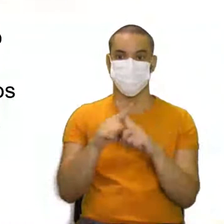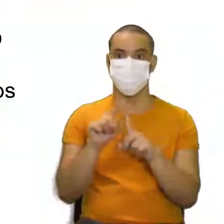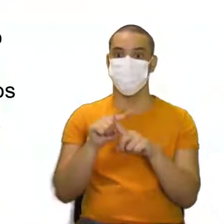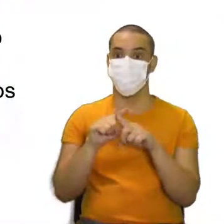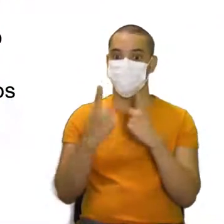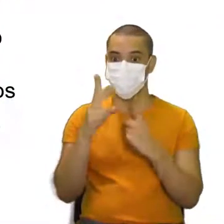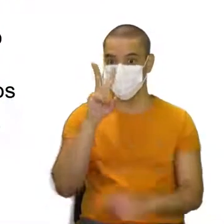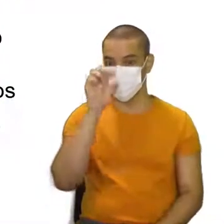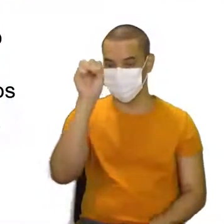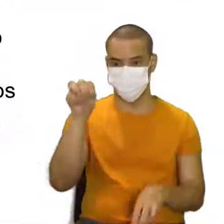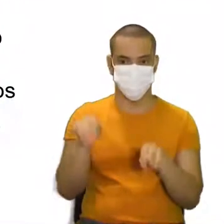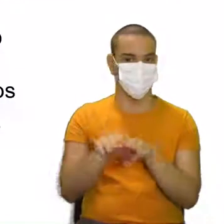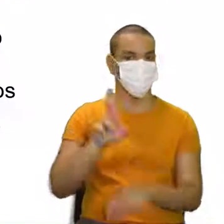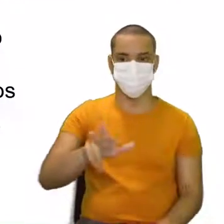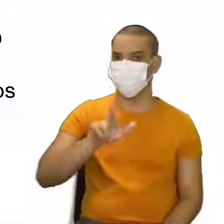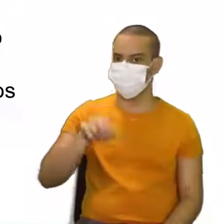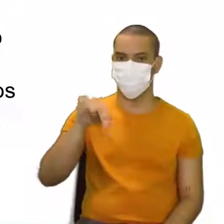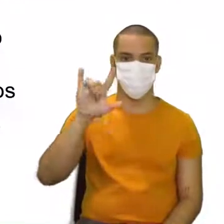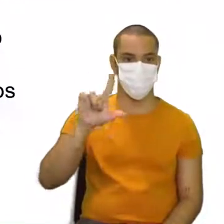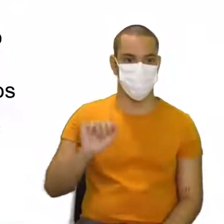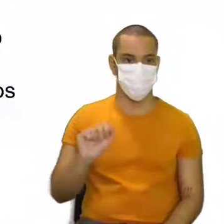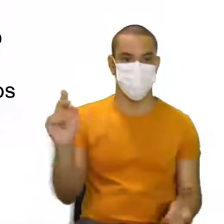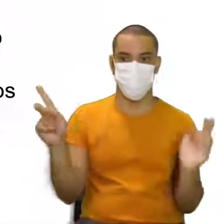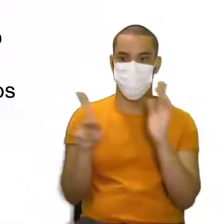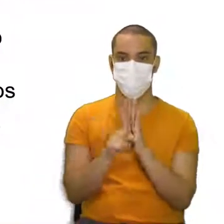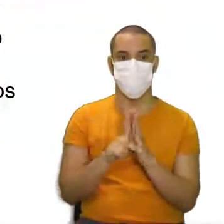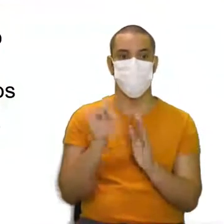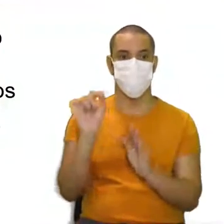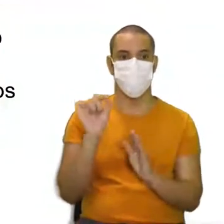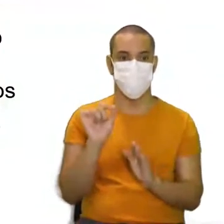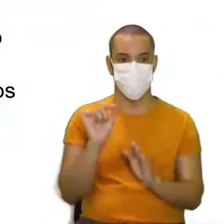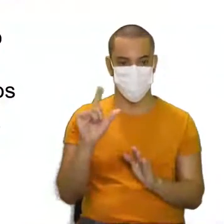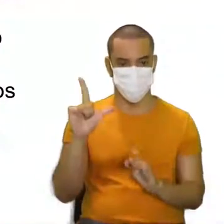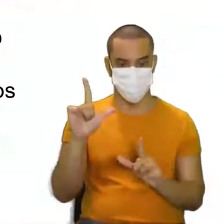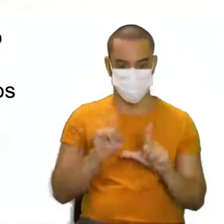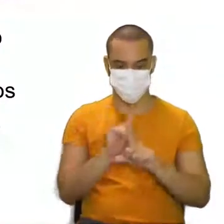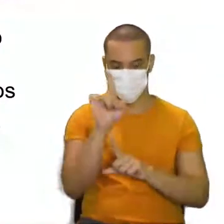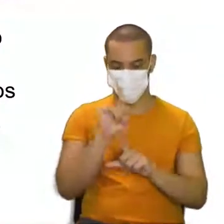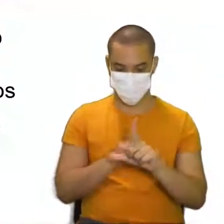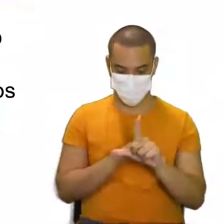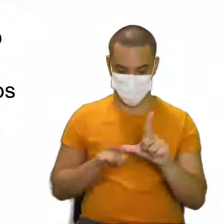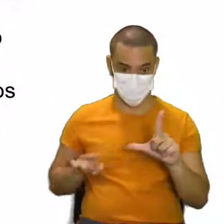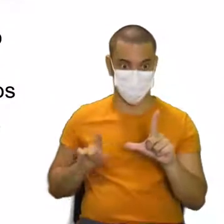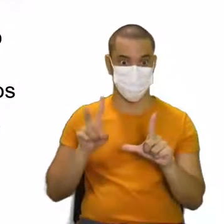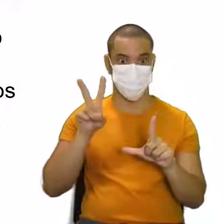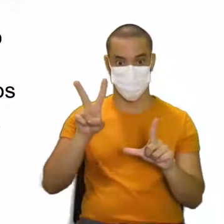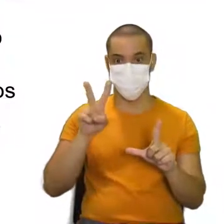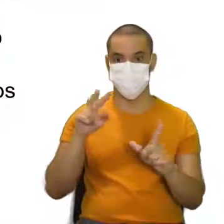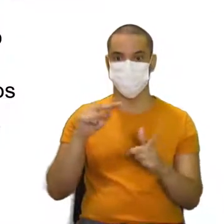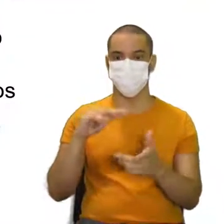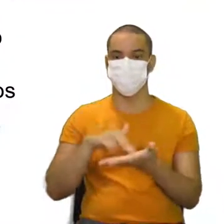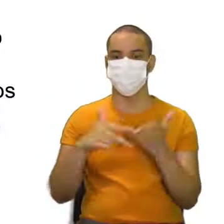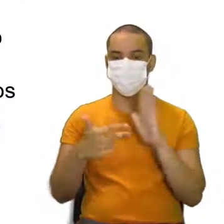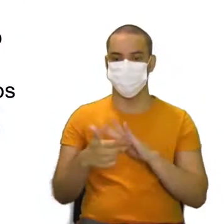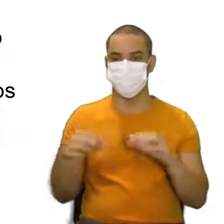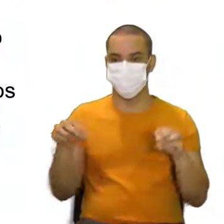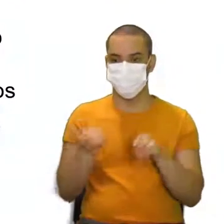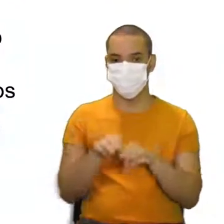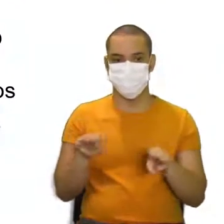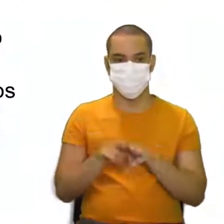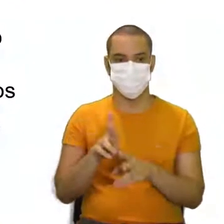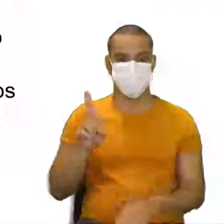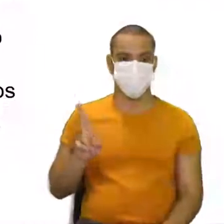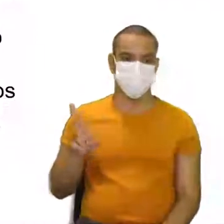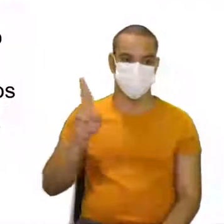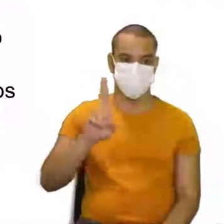é nula sendo é a força né perpendicular Av decorre que a força magnética é